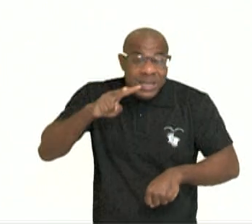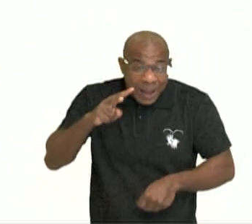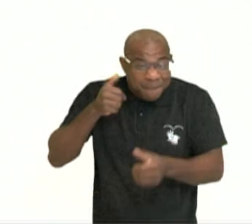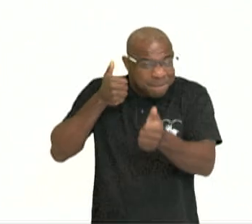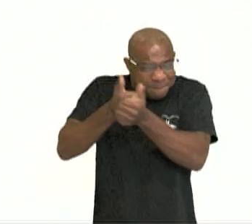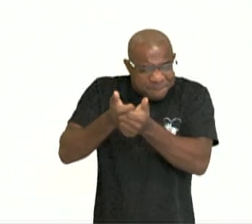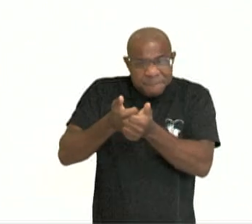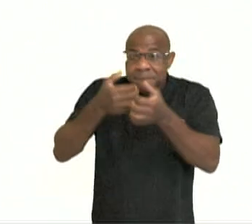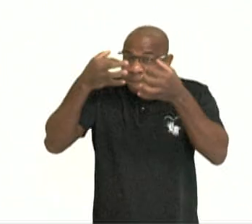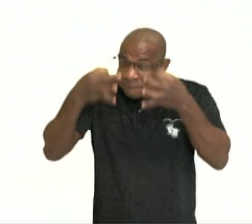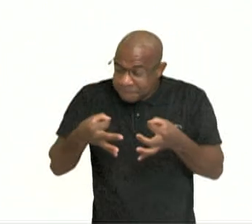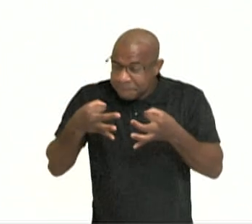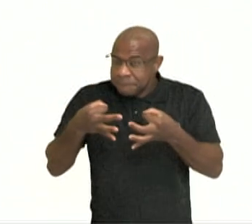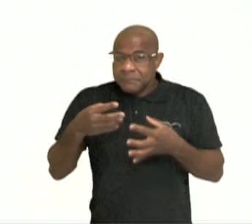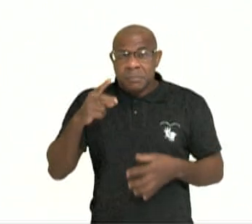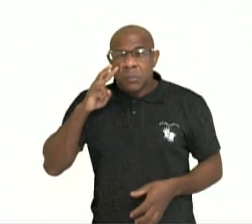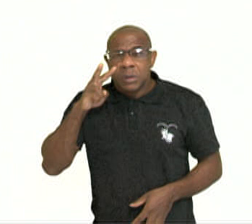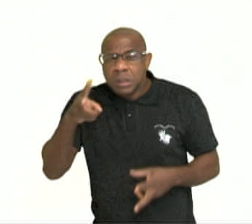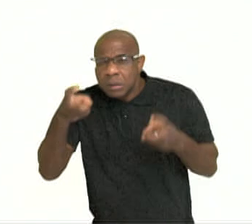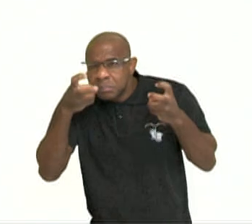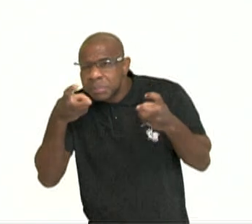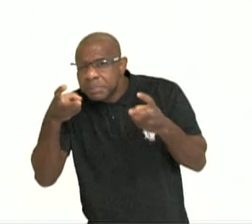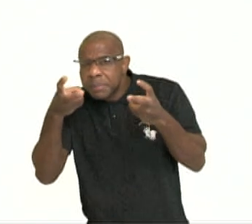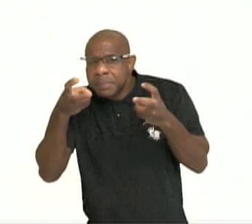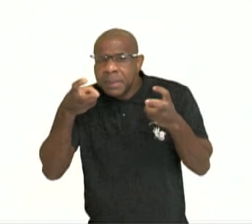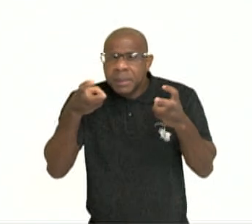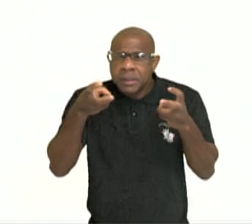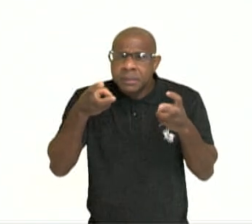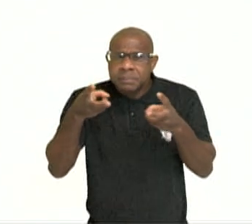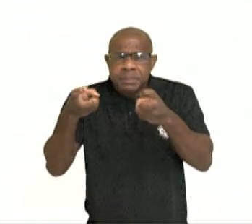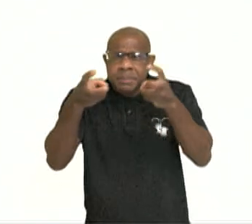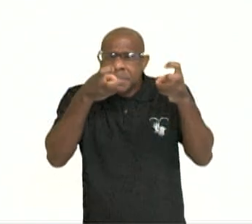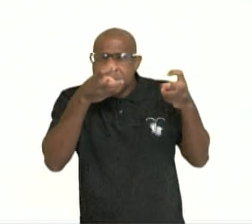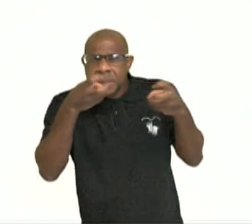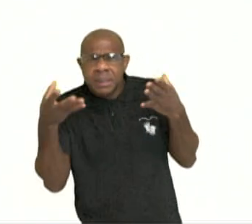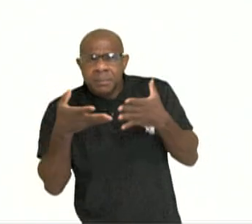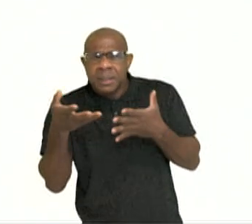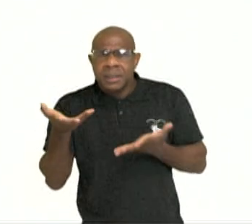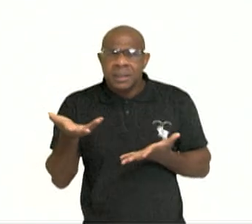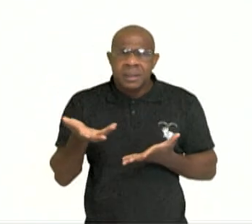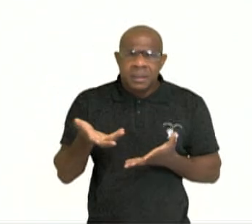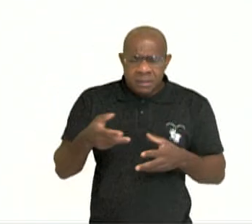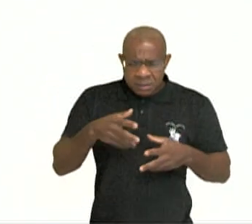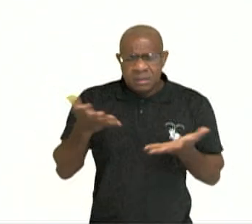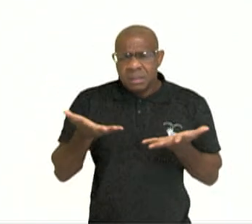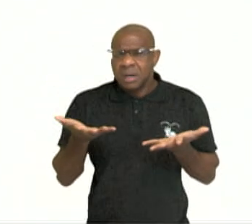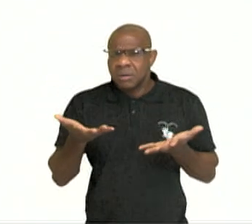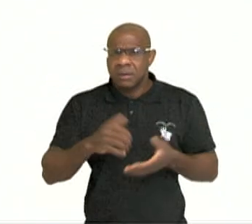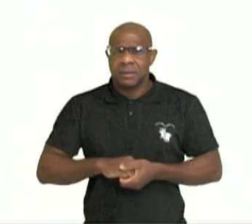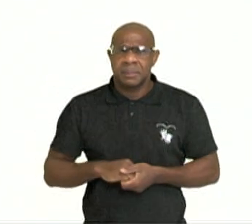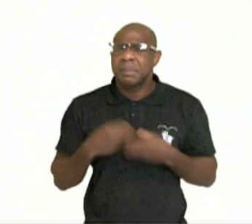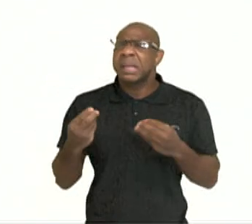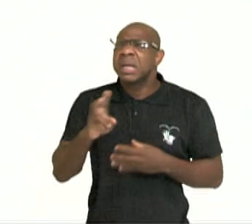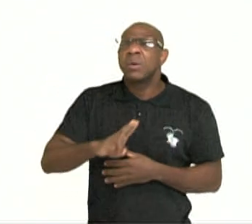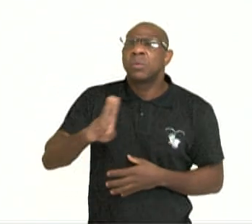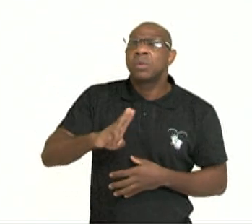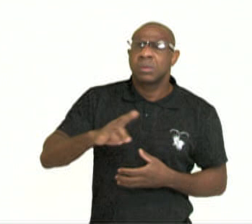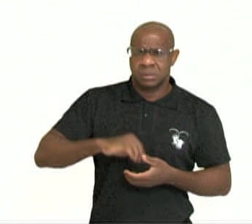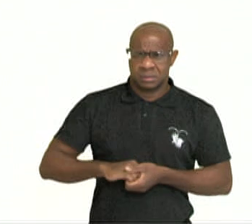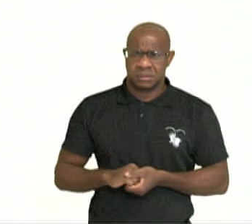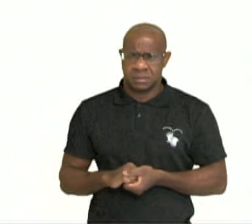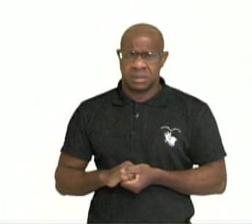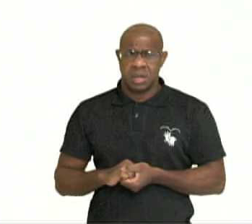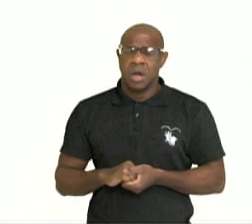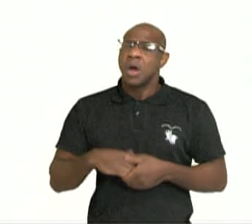a imagem. O ser humano usou esse espaço, usou esse solo. Para que será que ele usou?